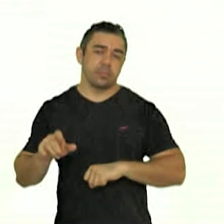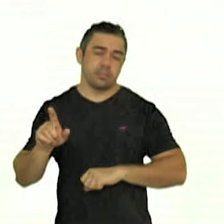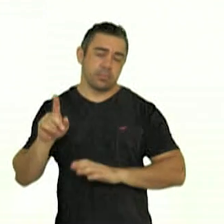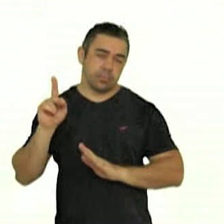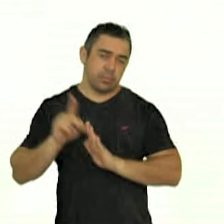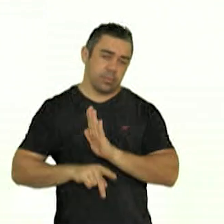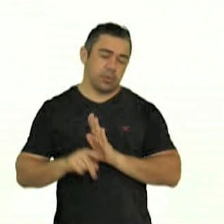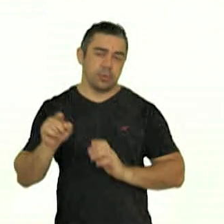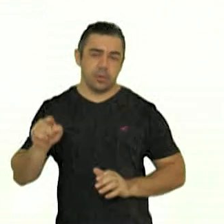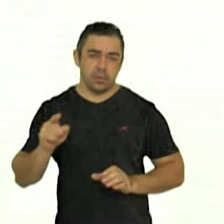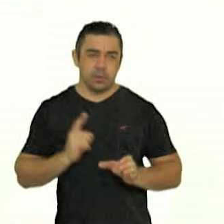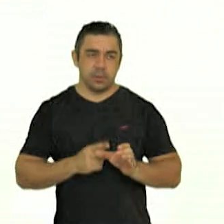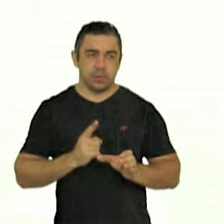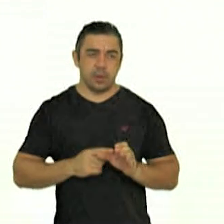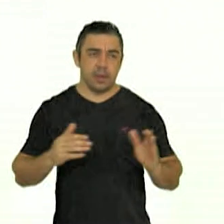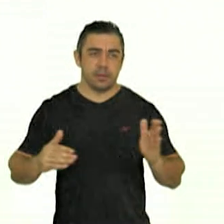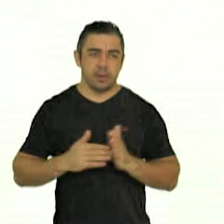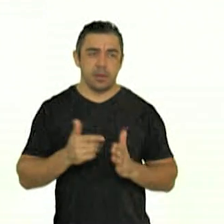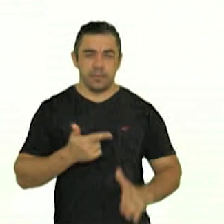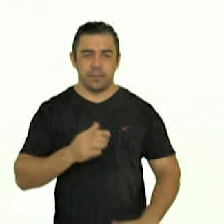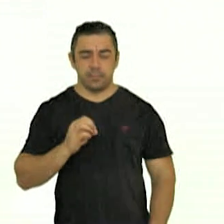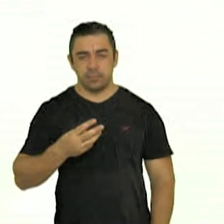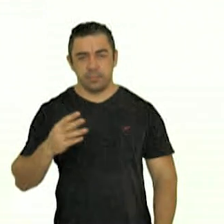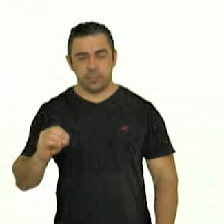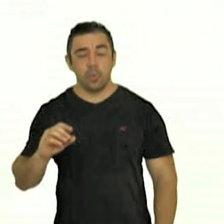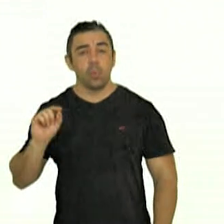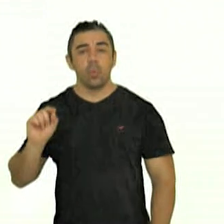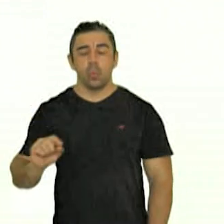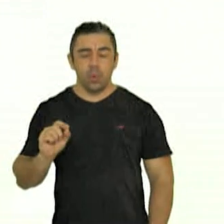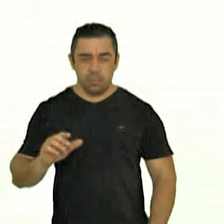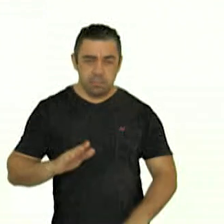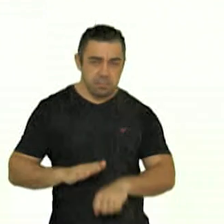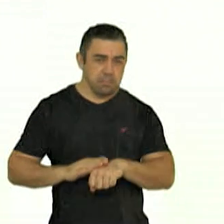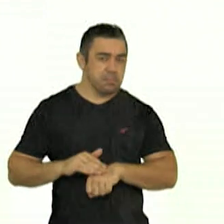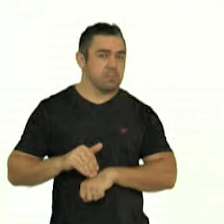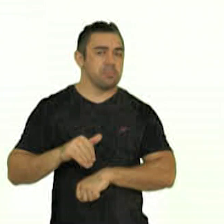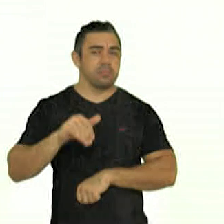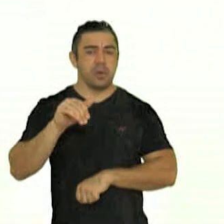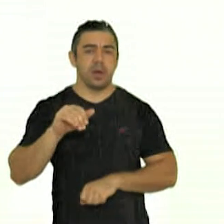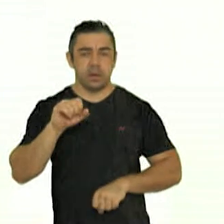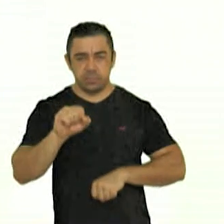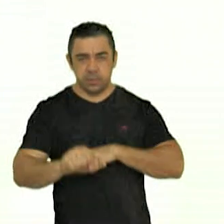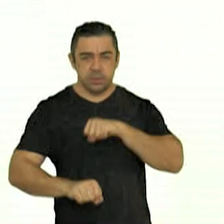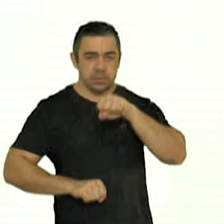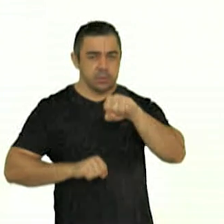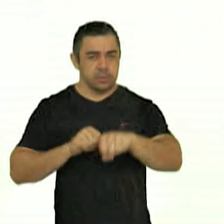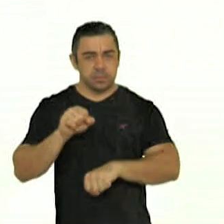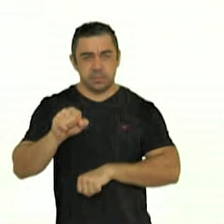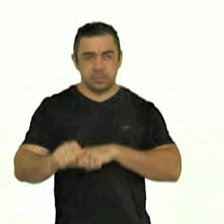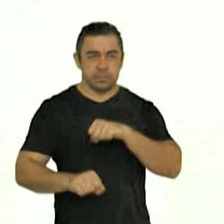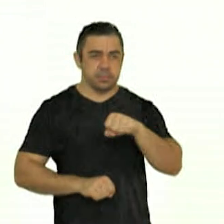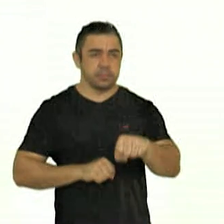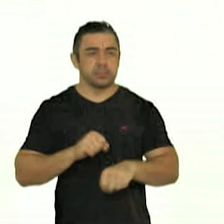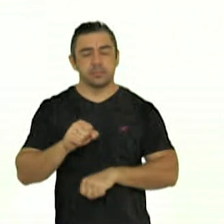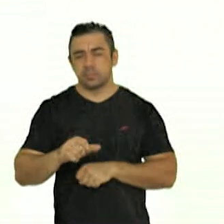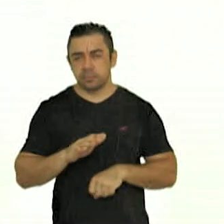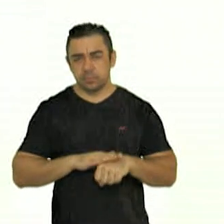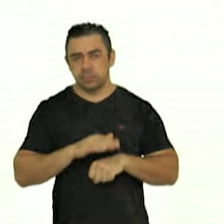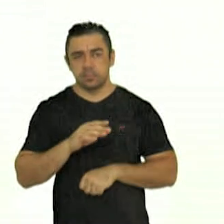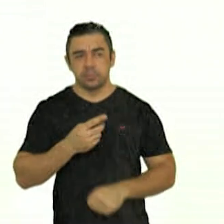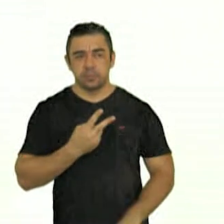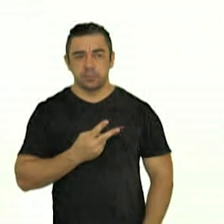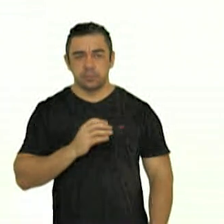Sustainable Sydney, de 2030, integrar o transporte aí às famosas magrelas, criando mais de